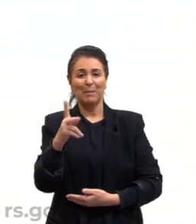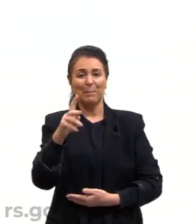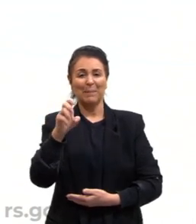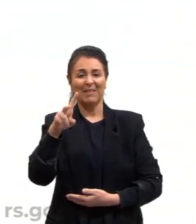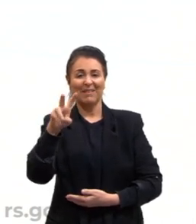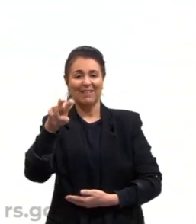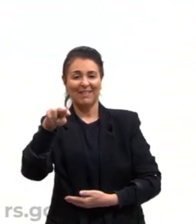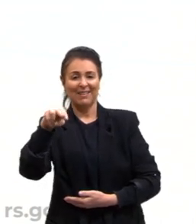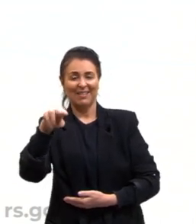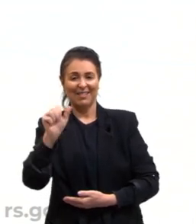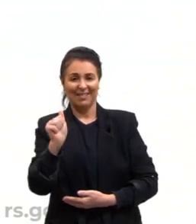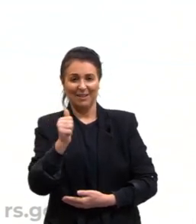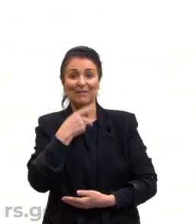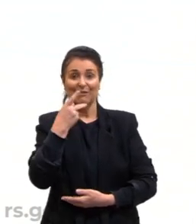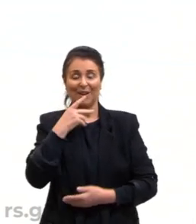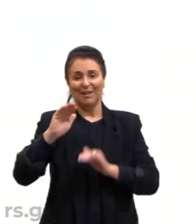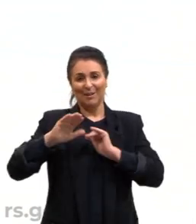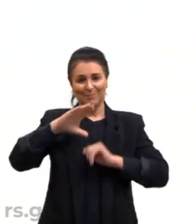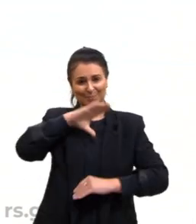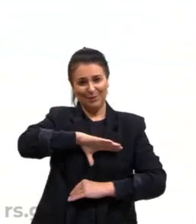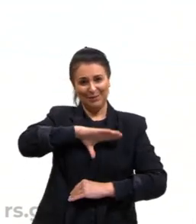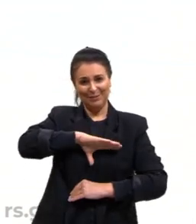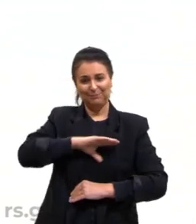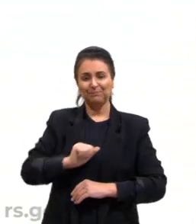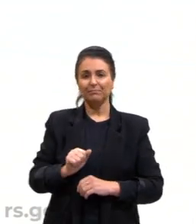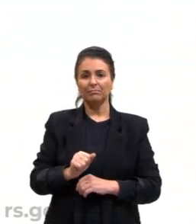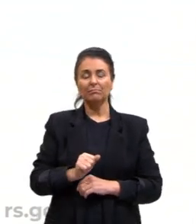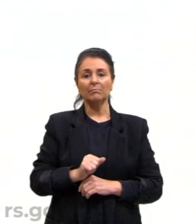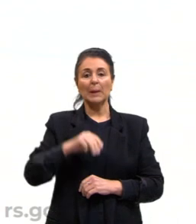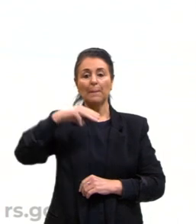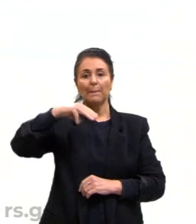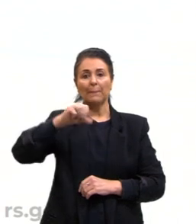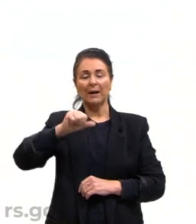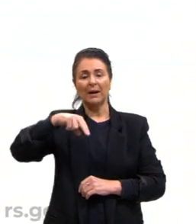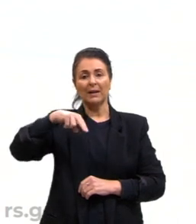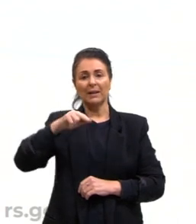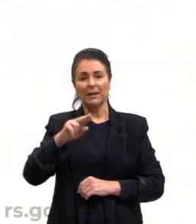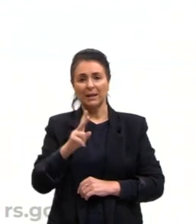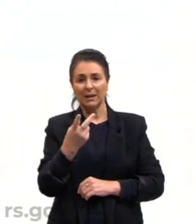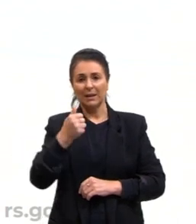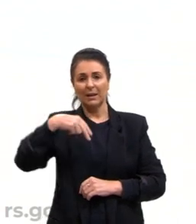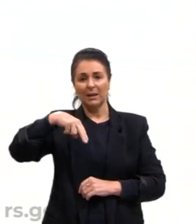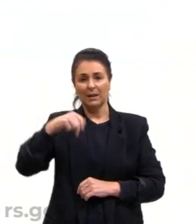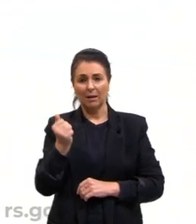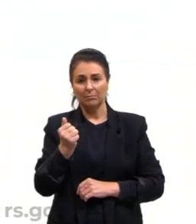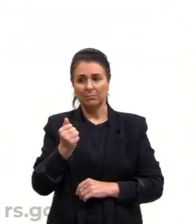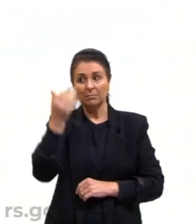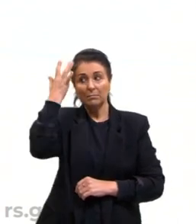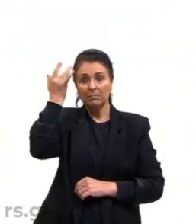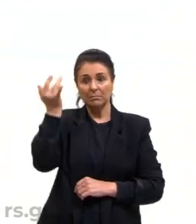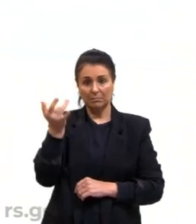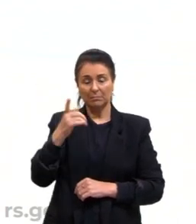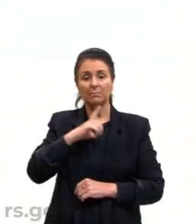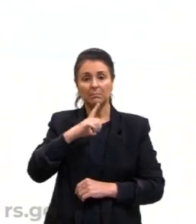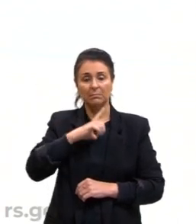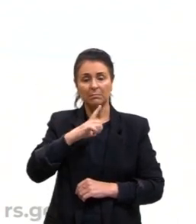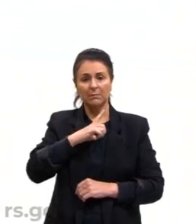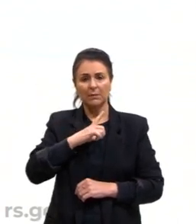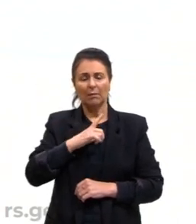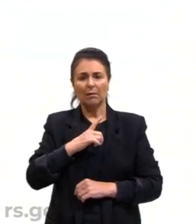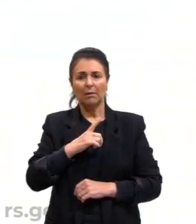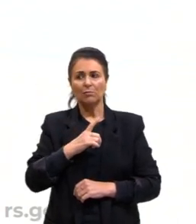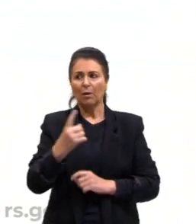e a mãe Ana mãe Ana amanhã eu já tirei